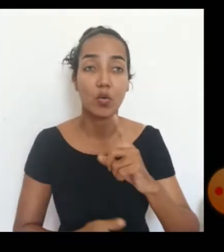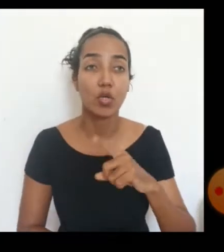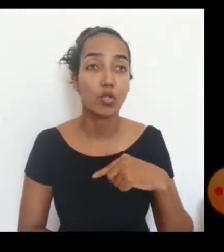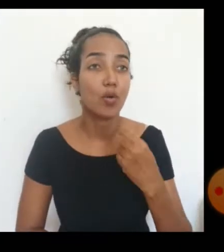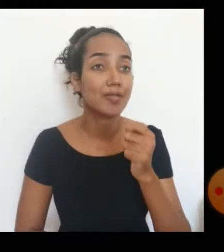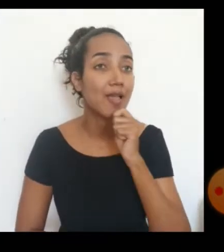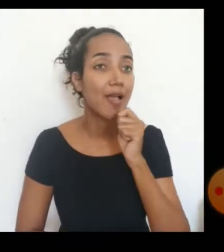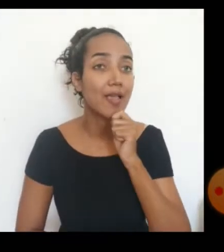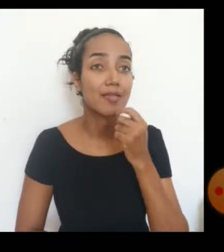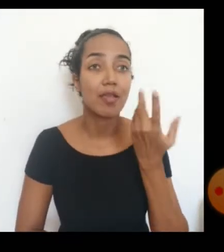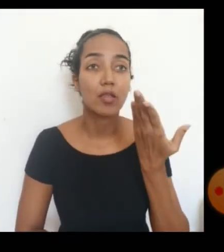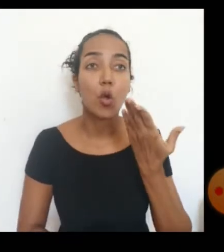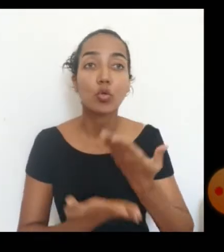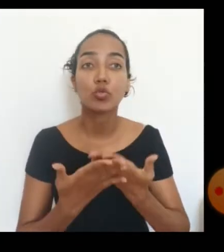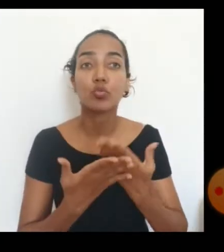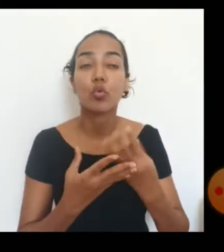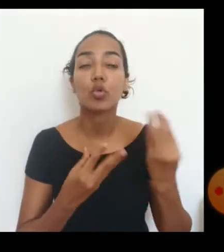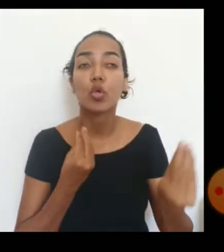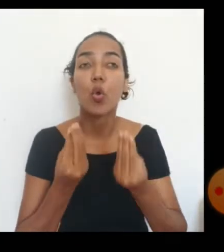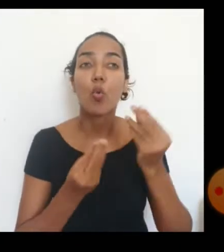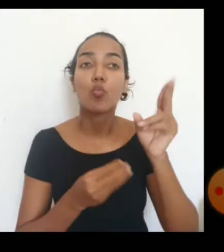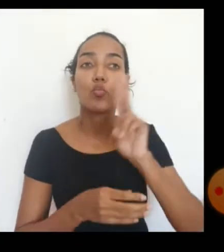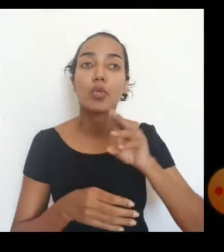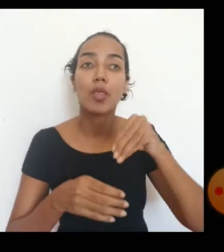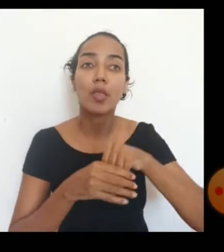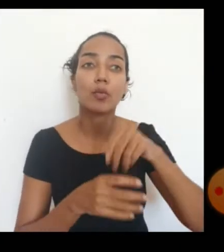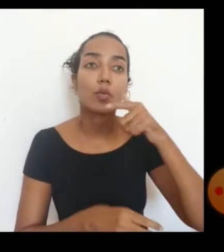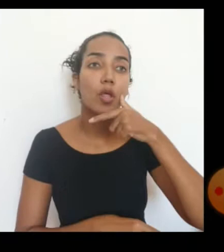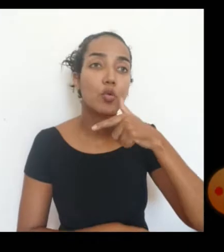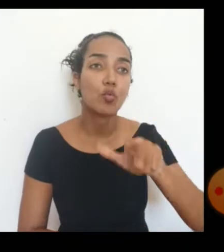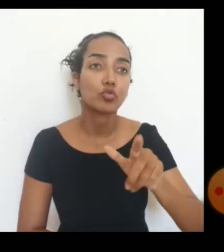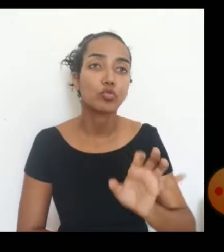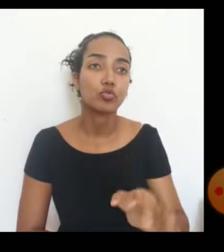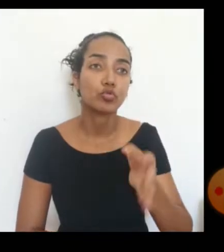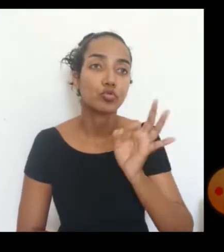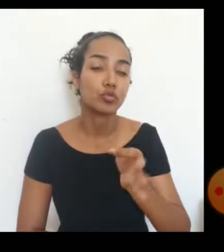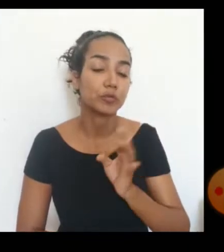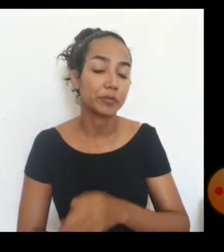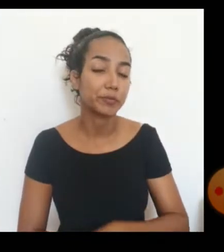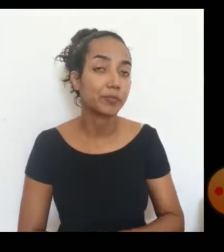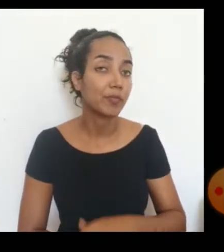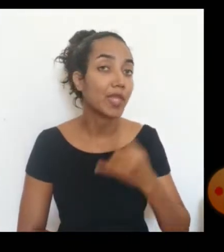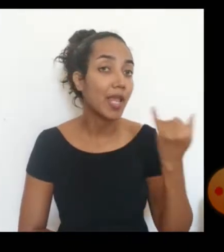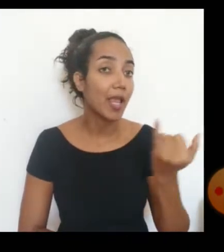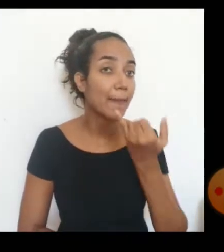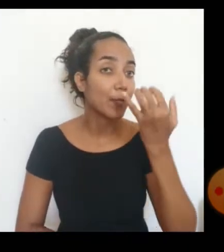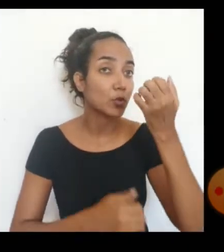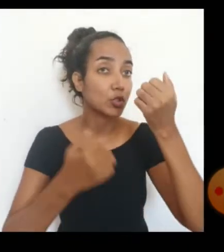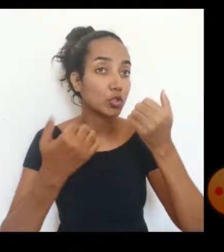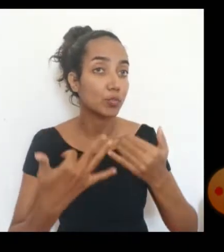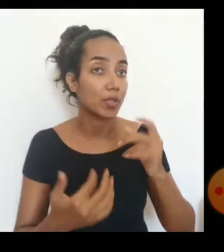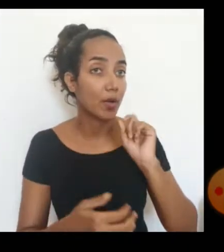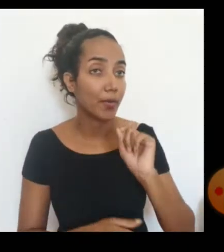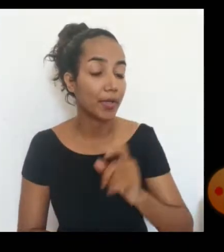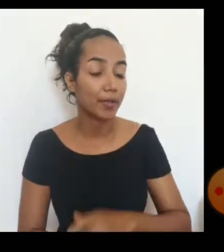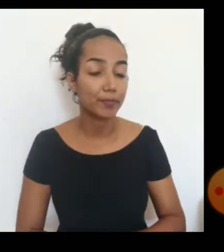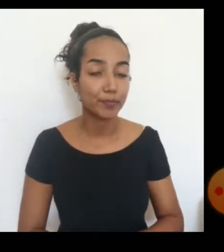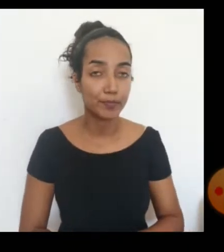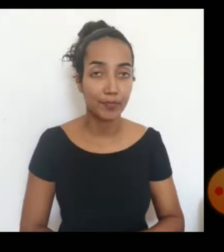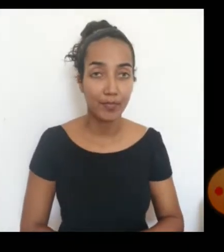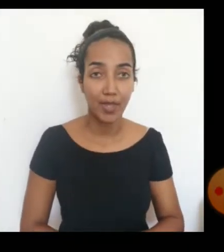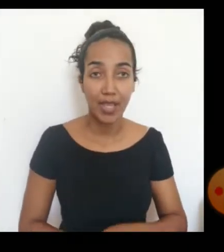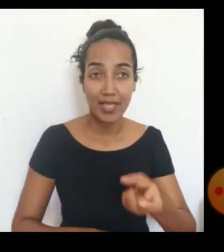Java. É importante ressaltar que não significa que a gente não vai discutir esses